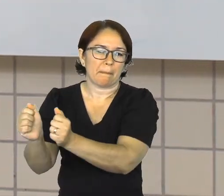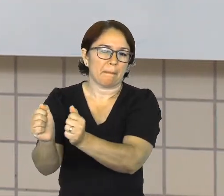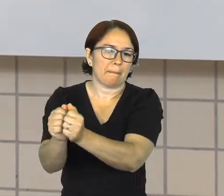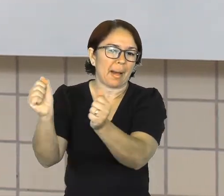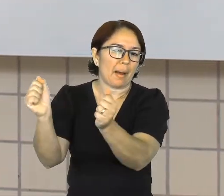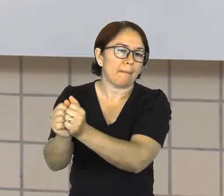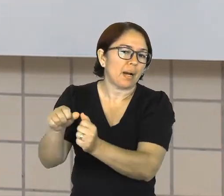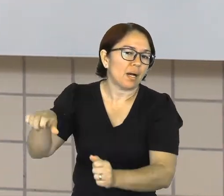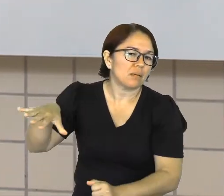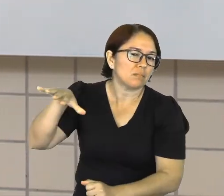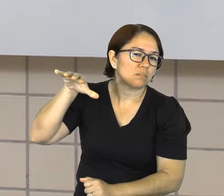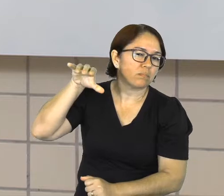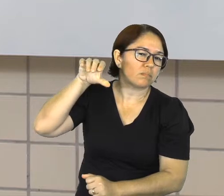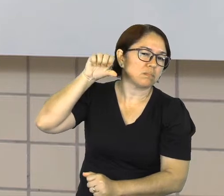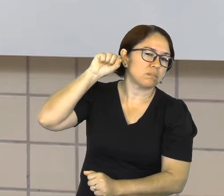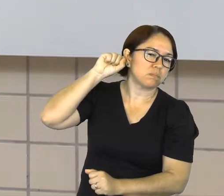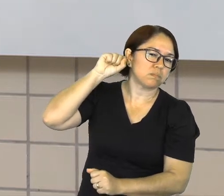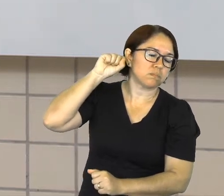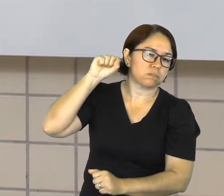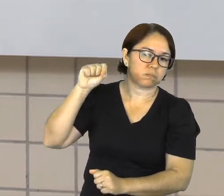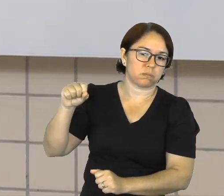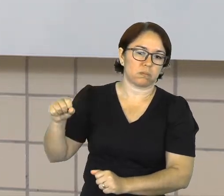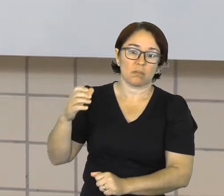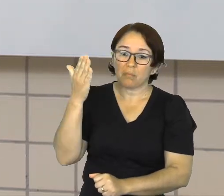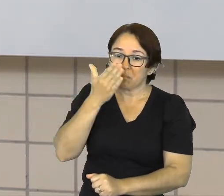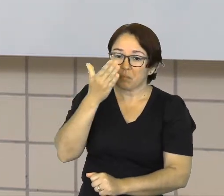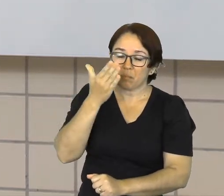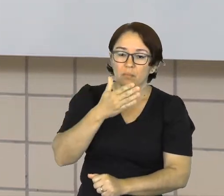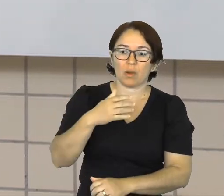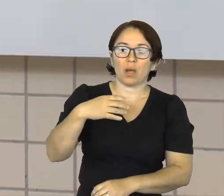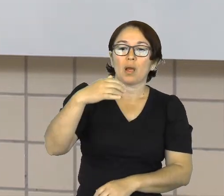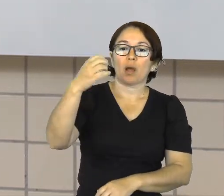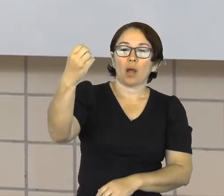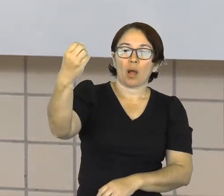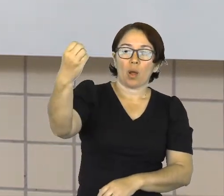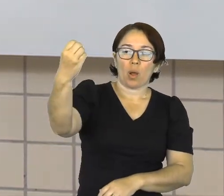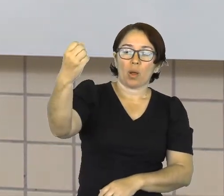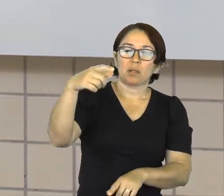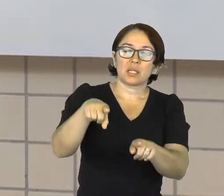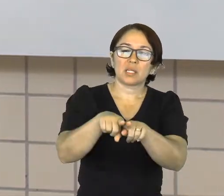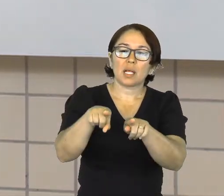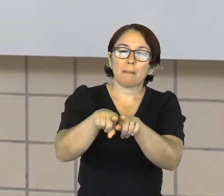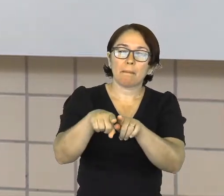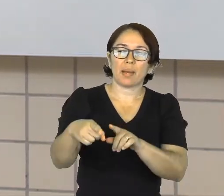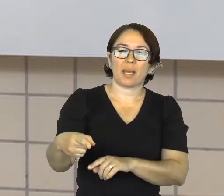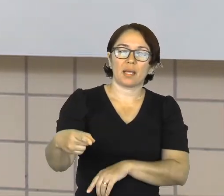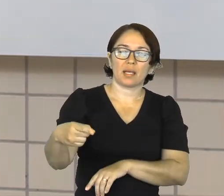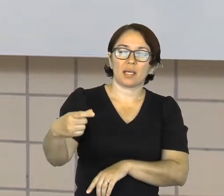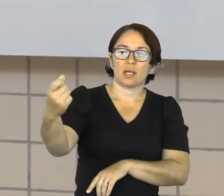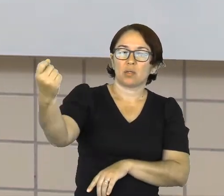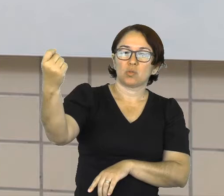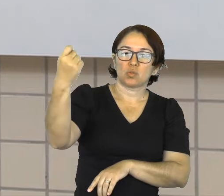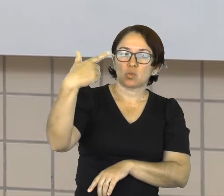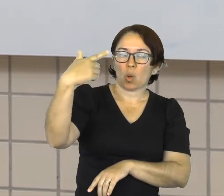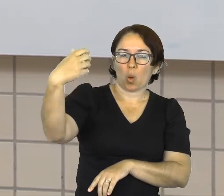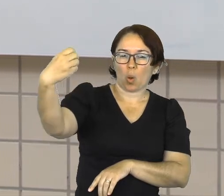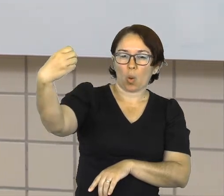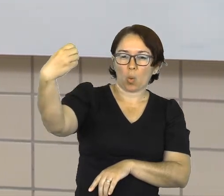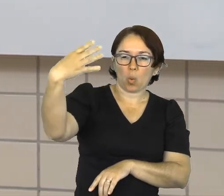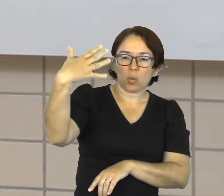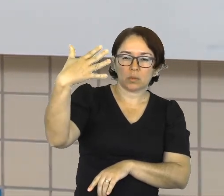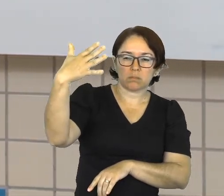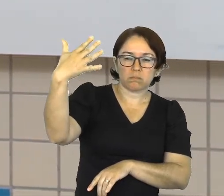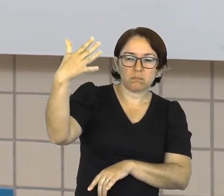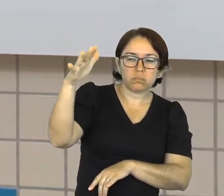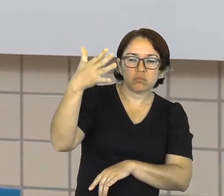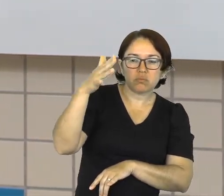conseguimos ver. As ondas da luz, né? São ondas eletromagnéticas, que a gente vai ver o conceito delas também